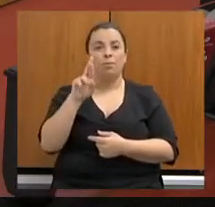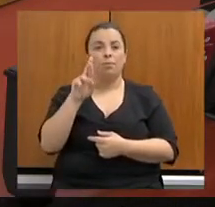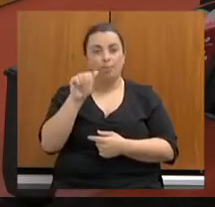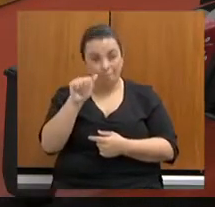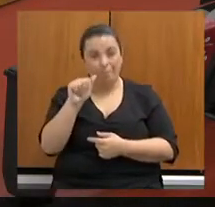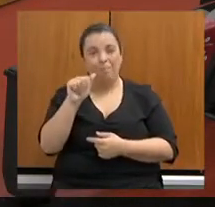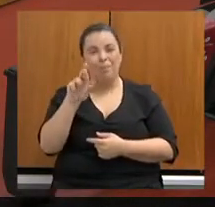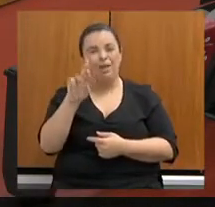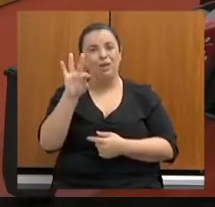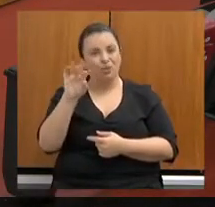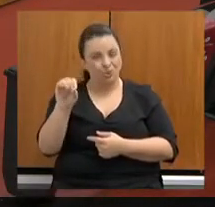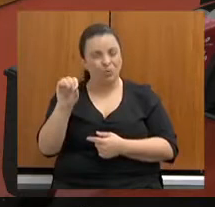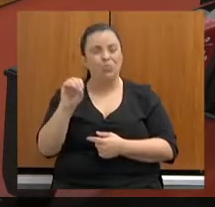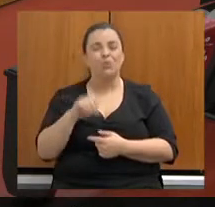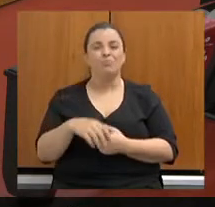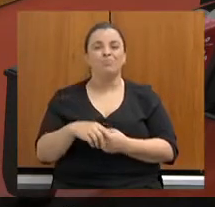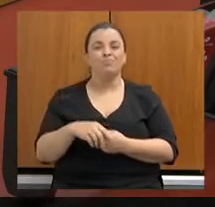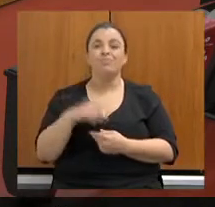deputado